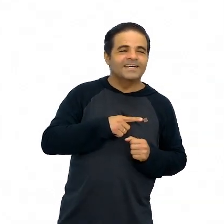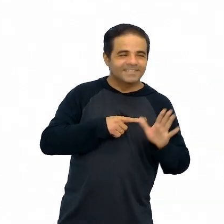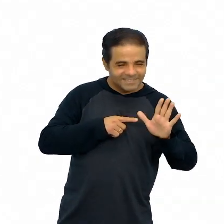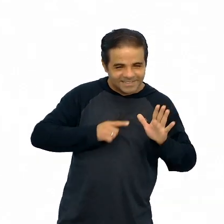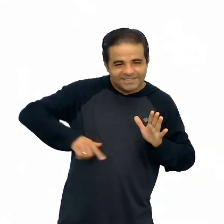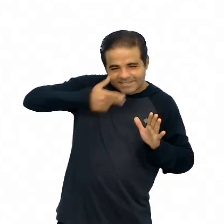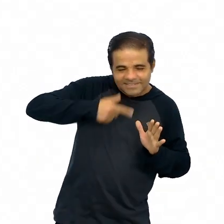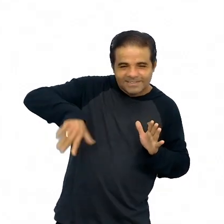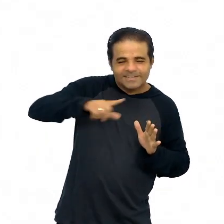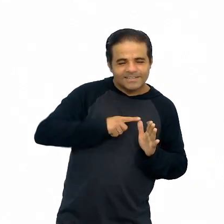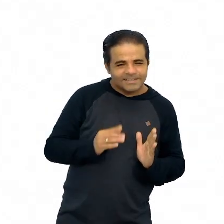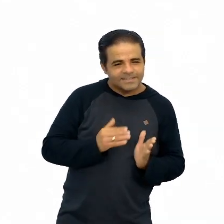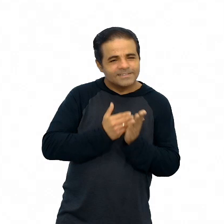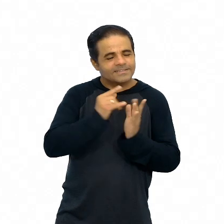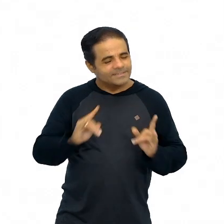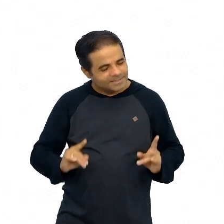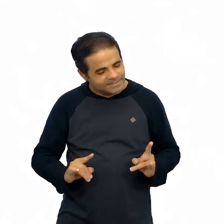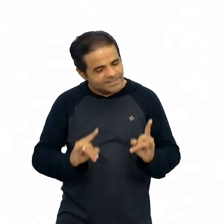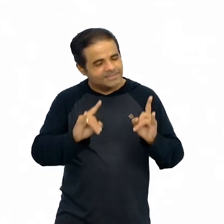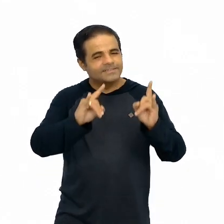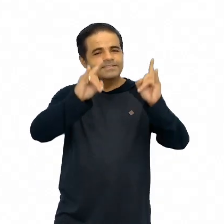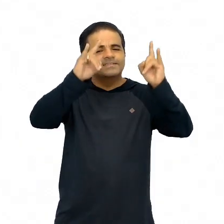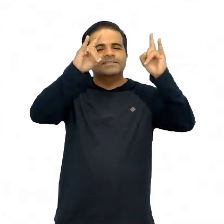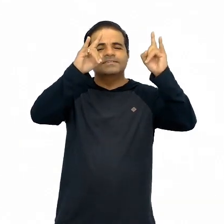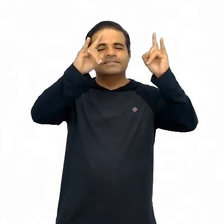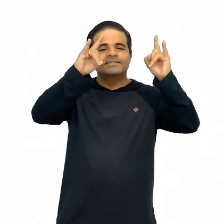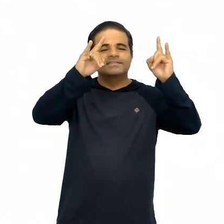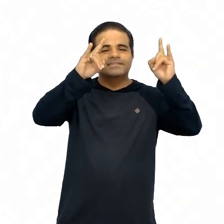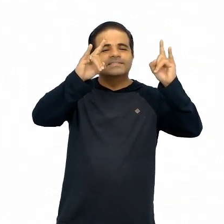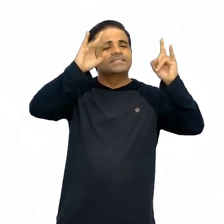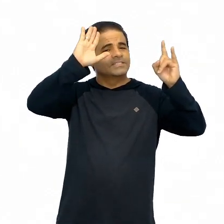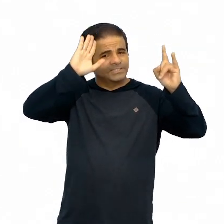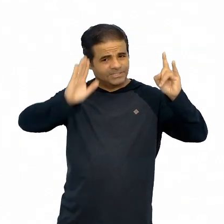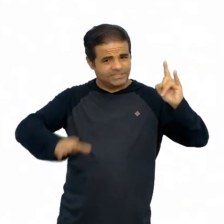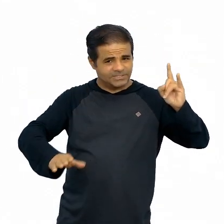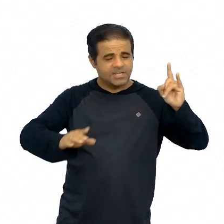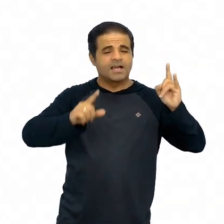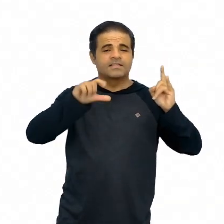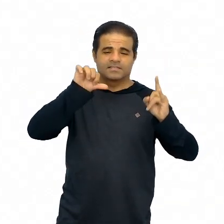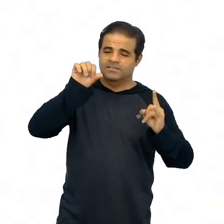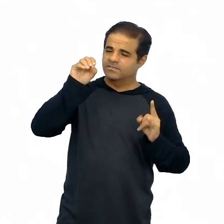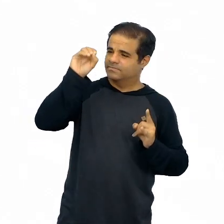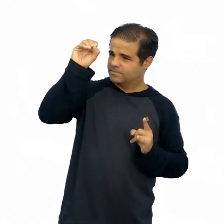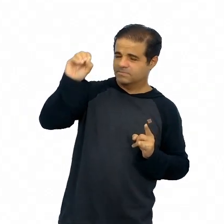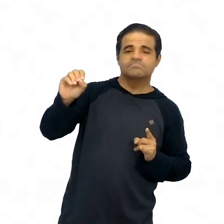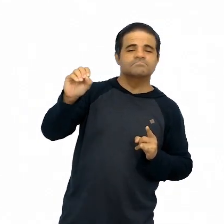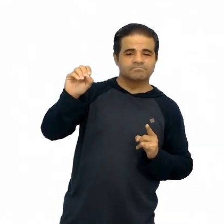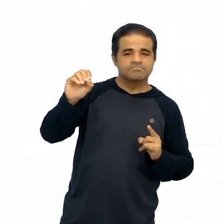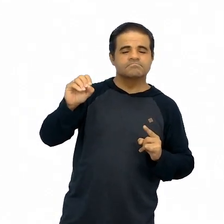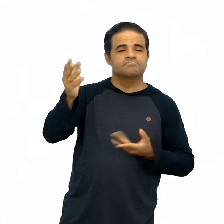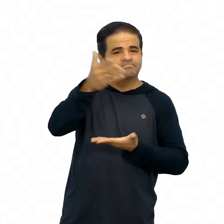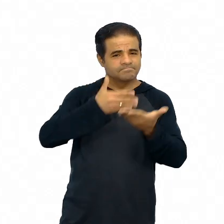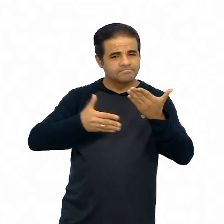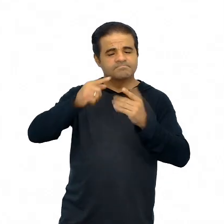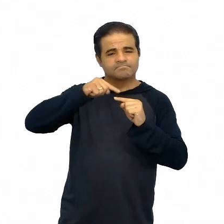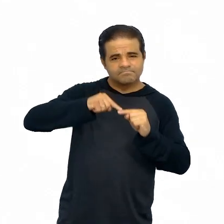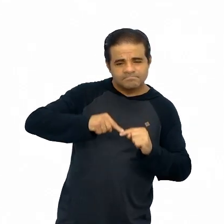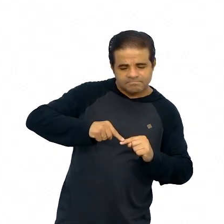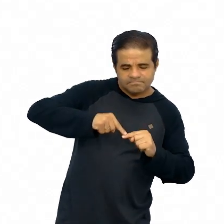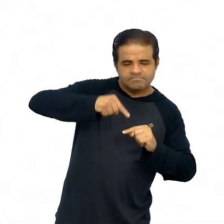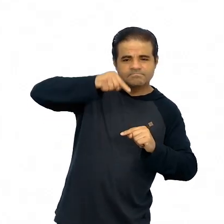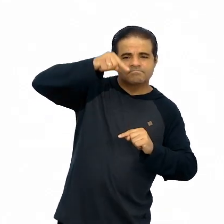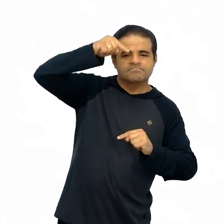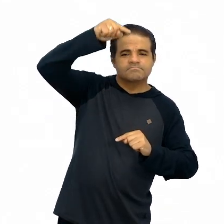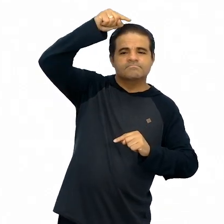Estou começando pela altura. Em nenhum lugar está dizendo que tem 90 graus aí em relação à altura. Está